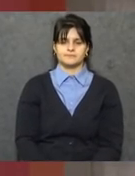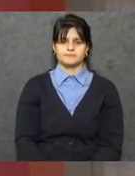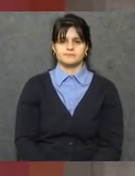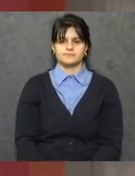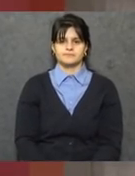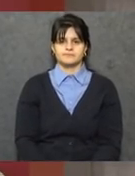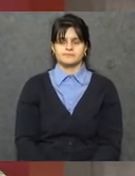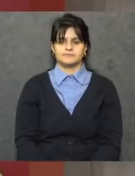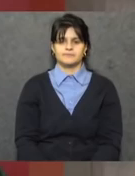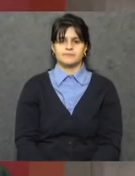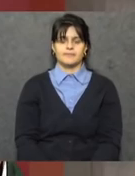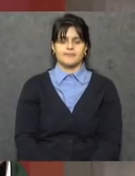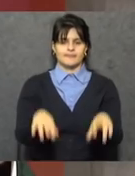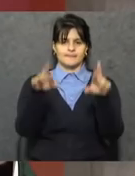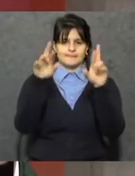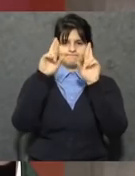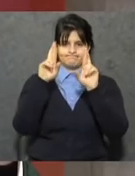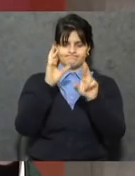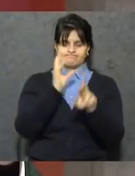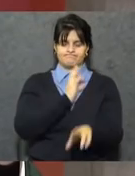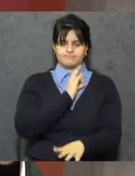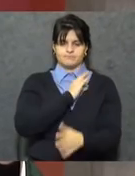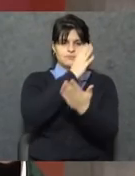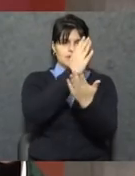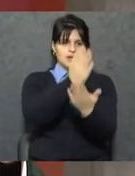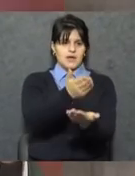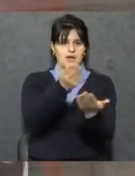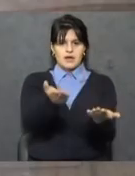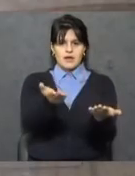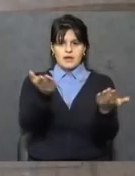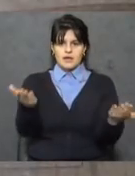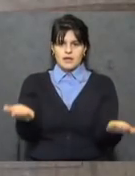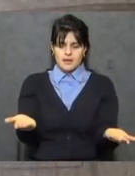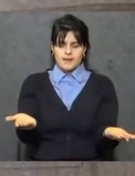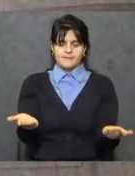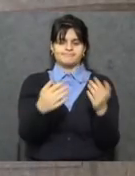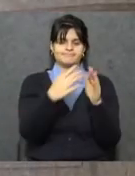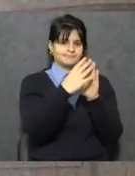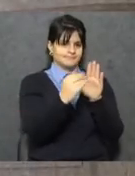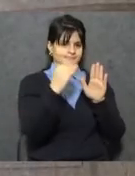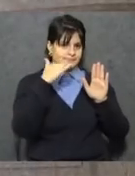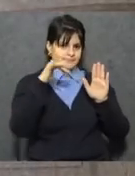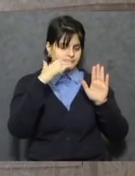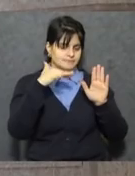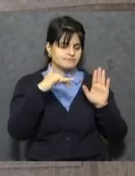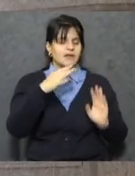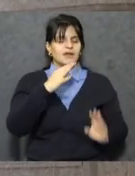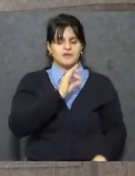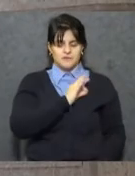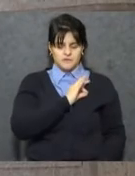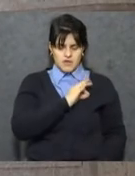Amém. O Senhor esteja convosco. Ele está no meio